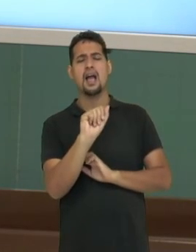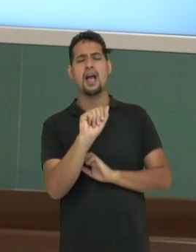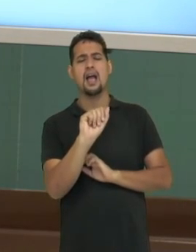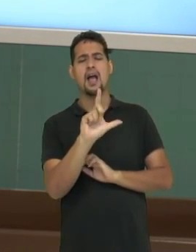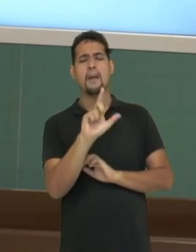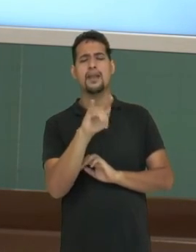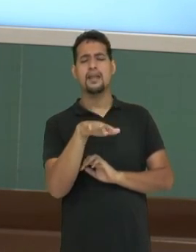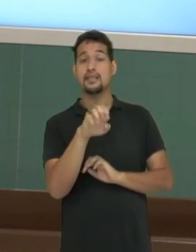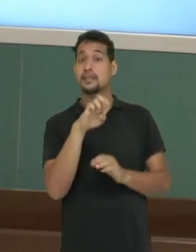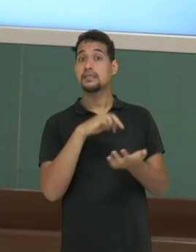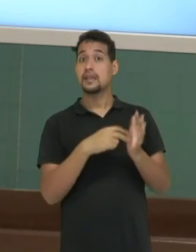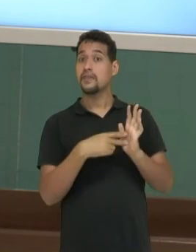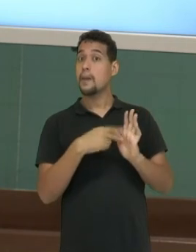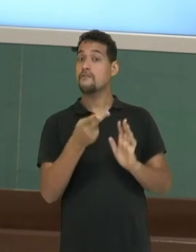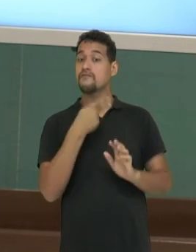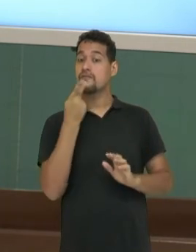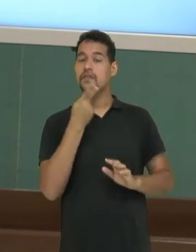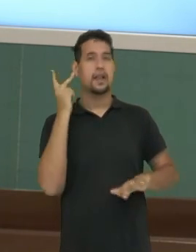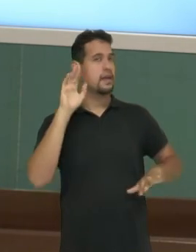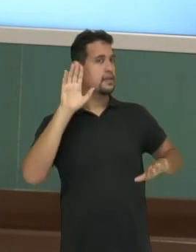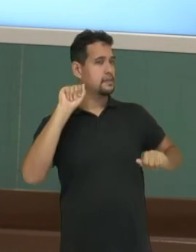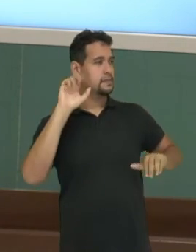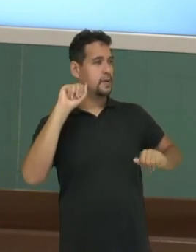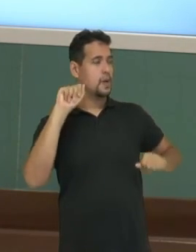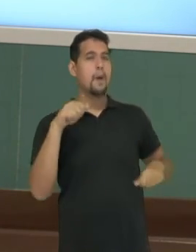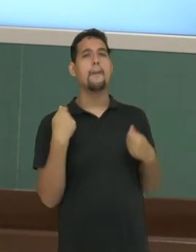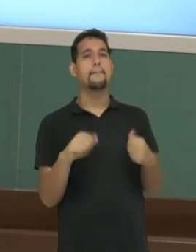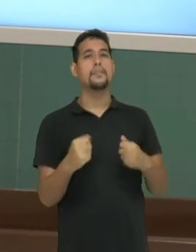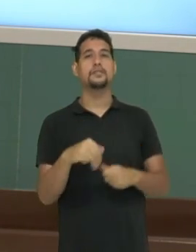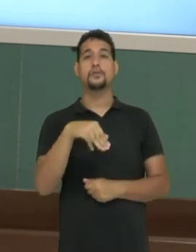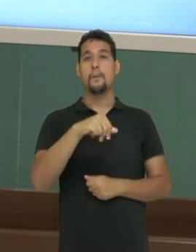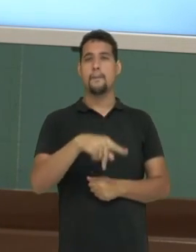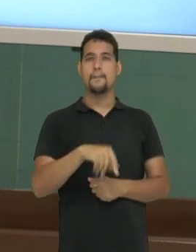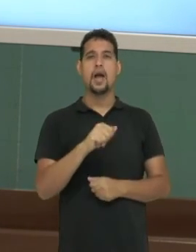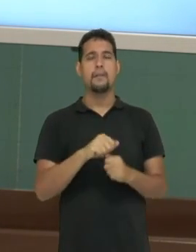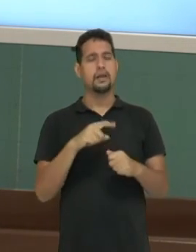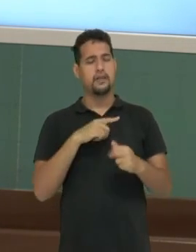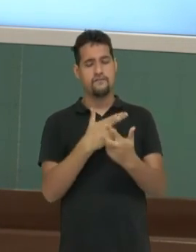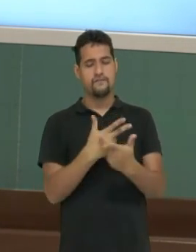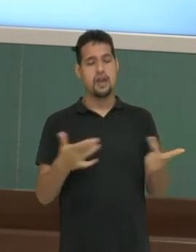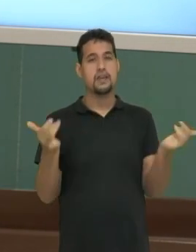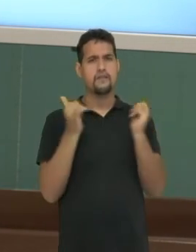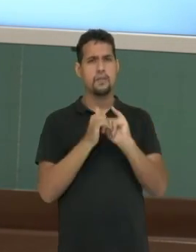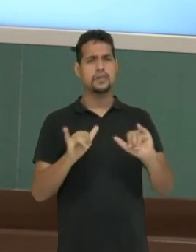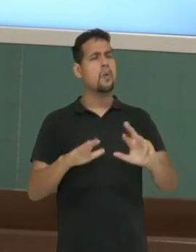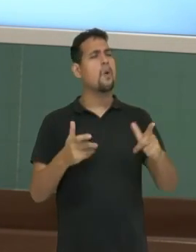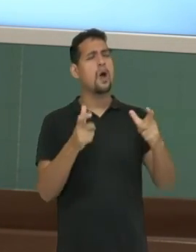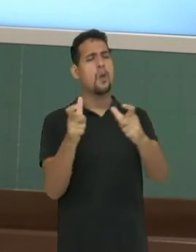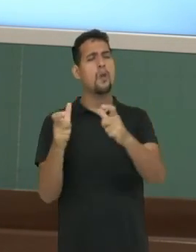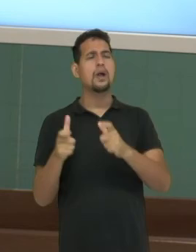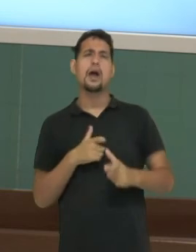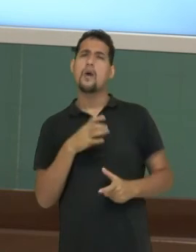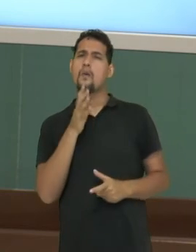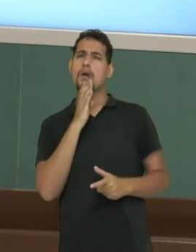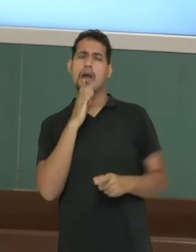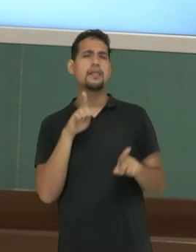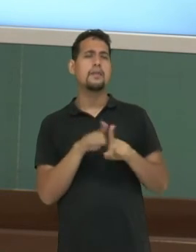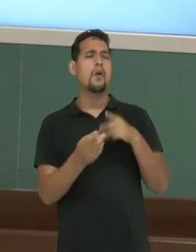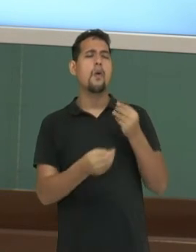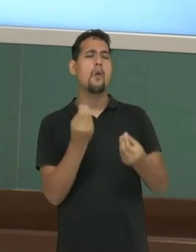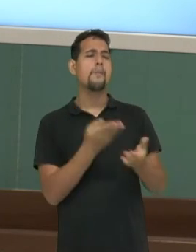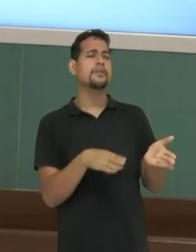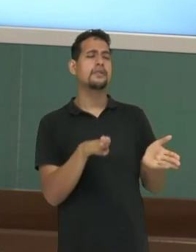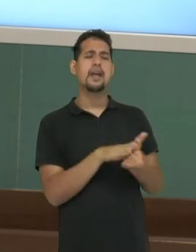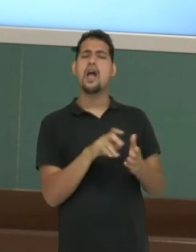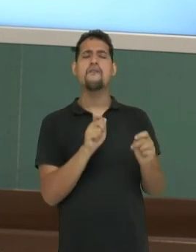língua espanhola. Vocês vão precisar de mapas com informações. quais lugares conhecer, como chegar,